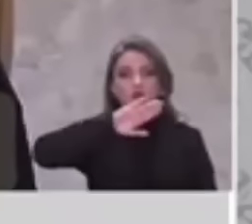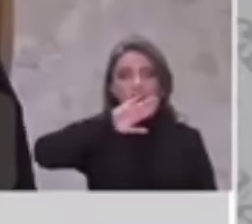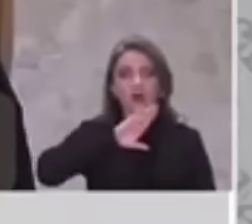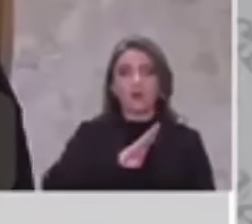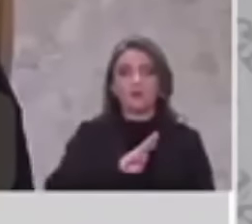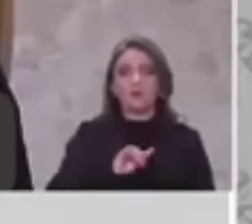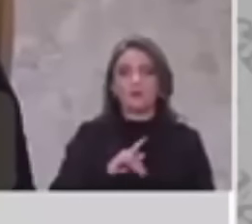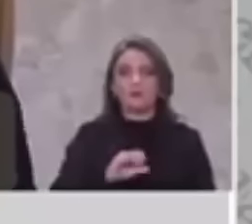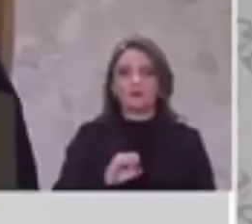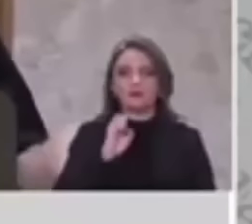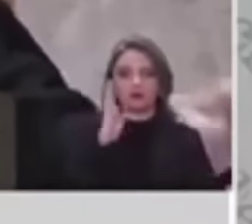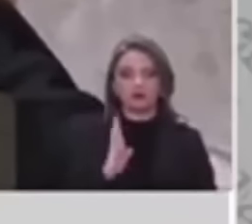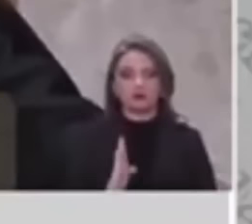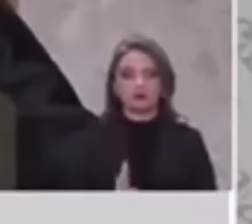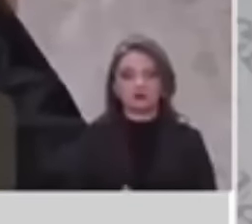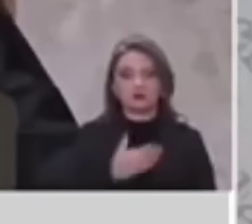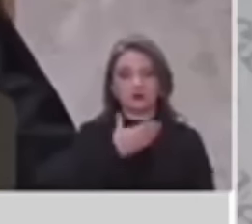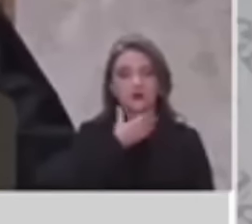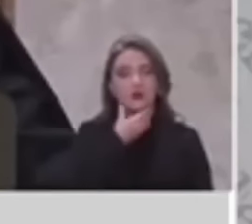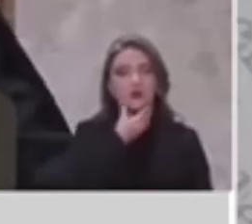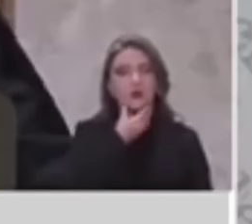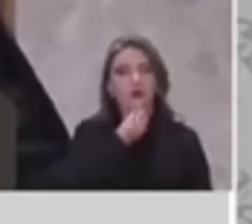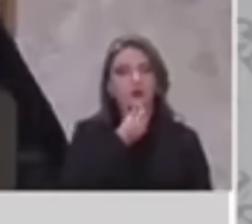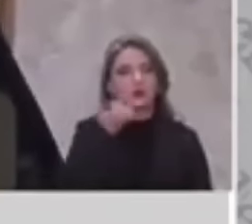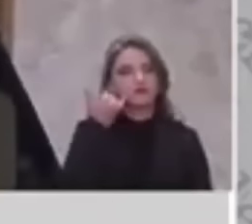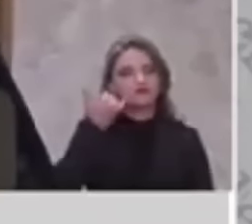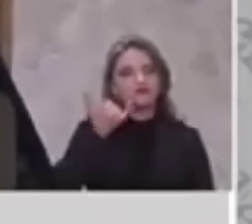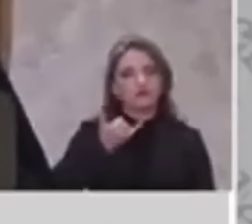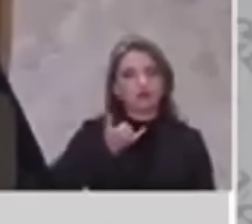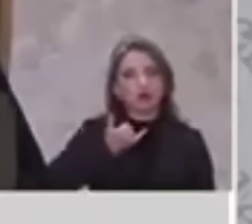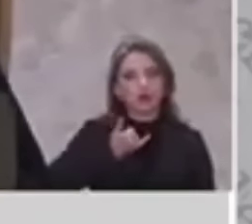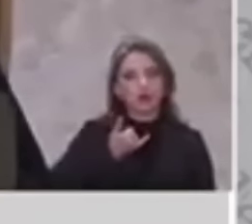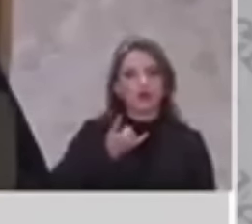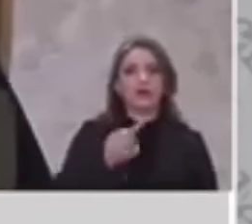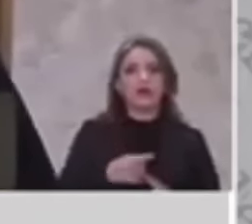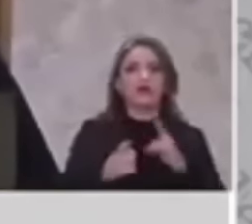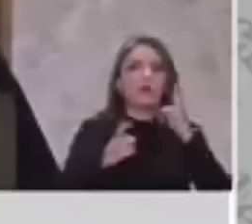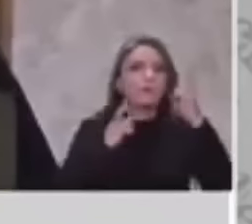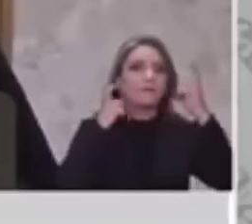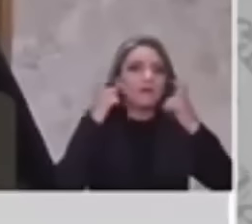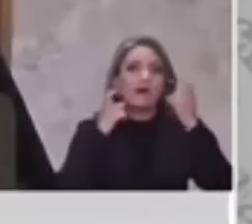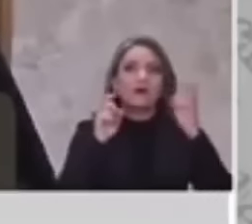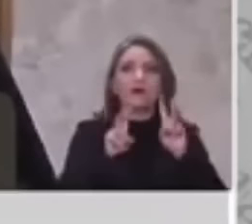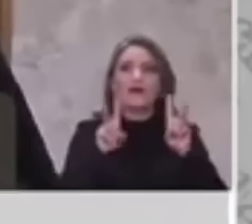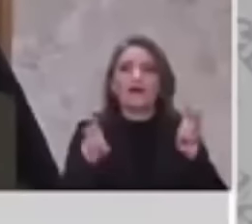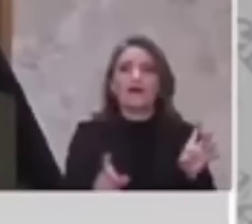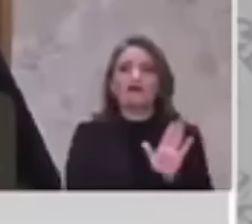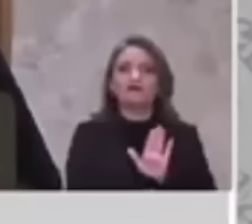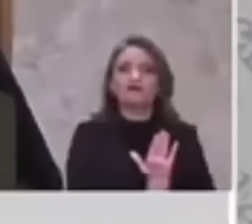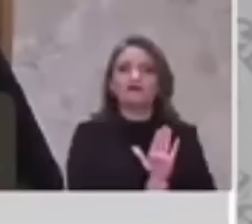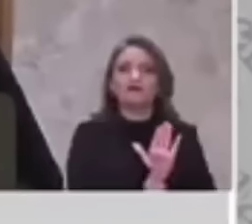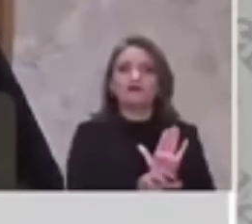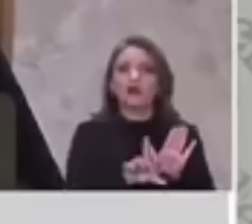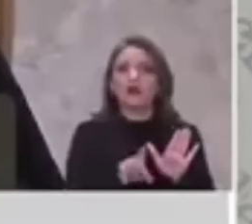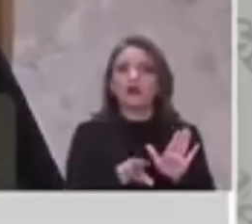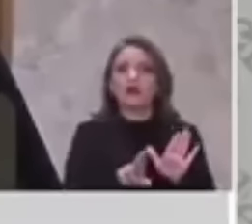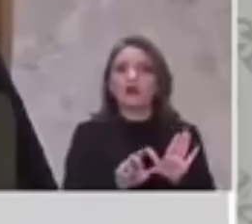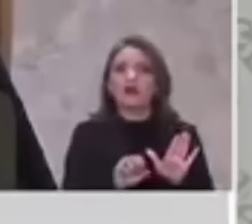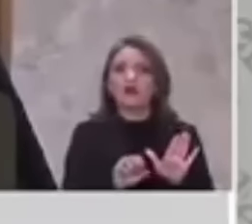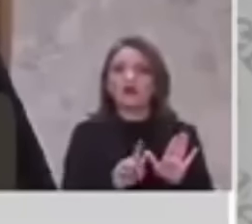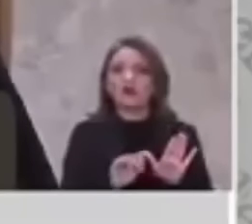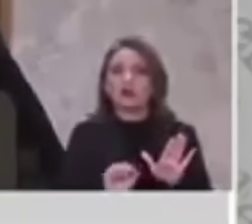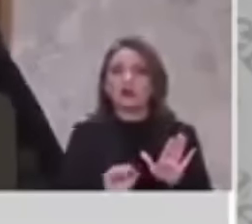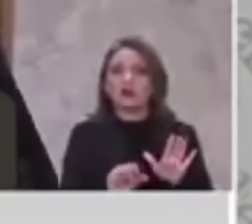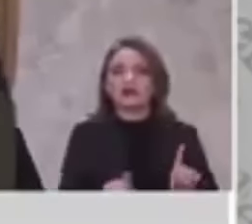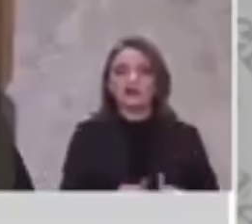Jaime Spengler preocupado com essa questão de drogas e vítima em parte